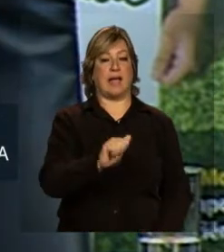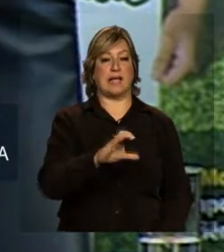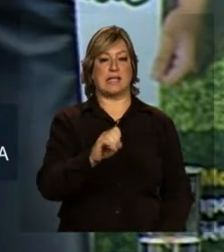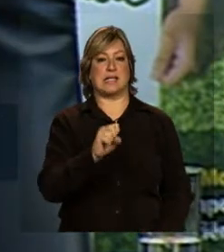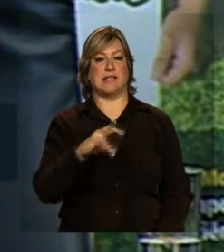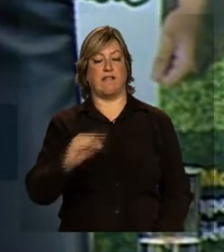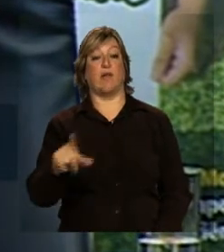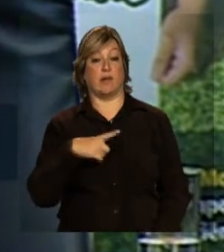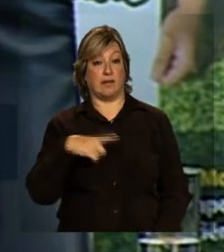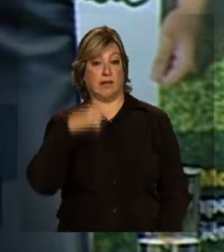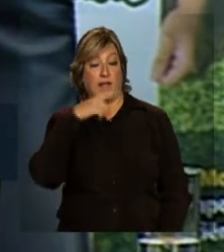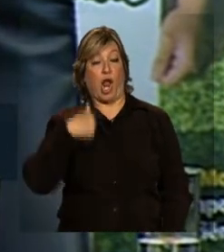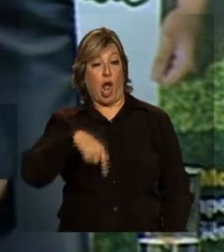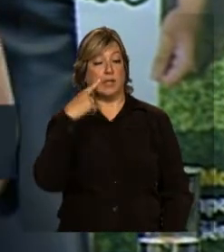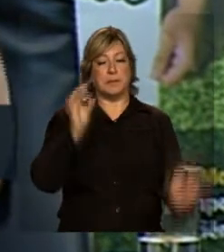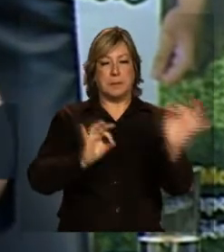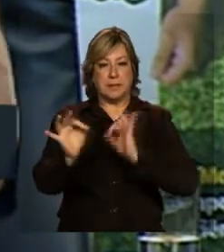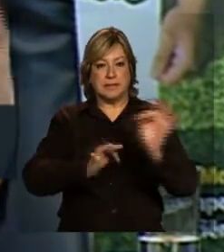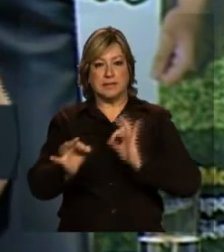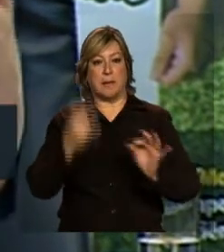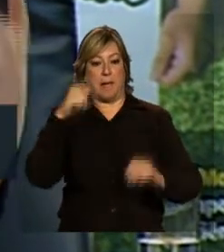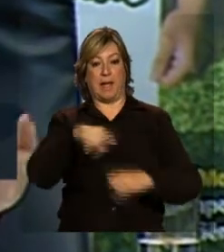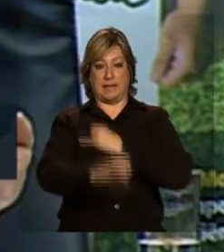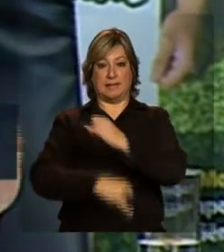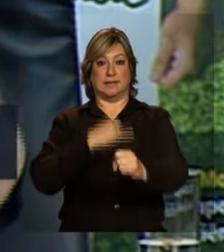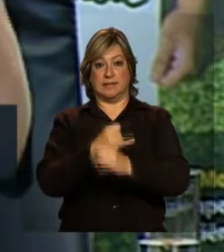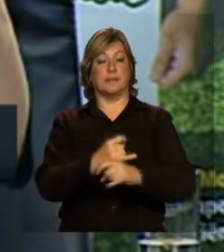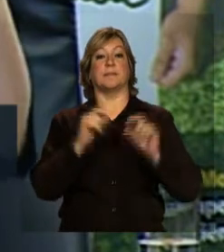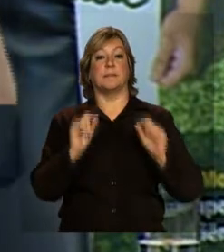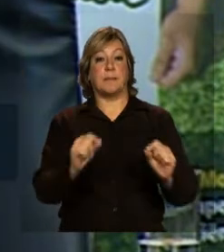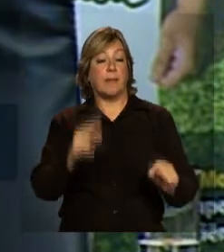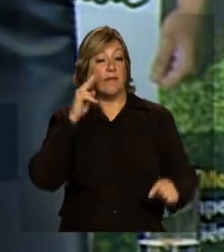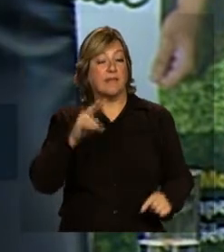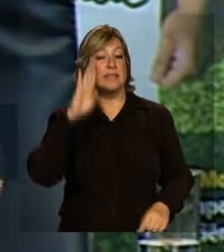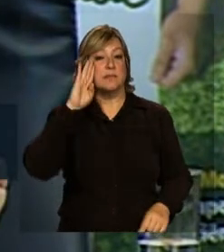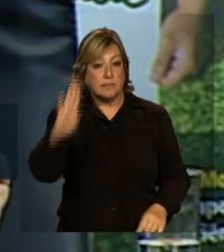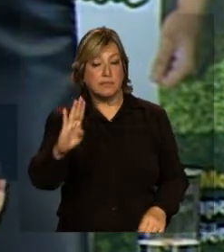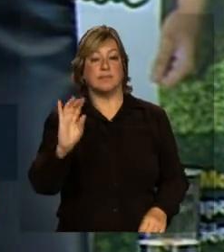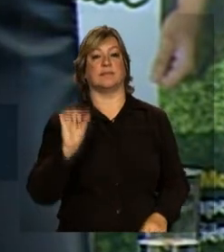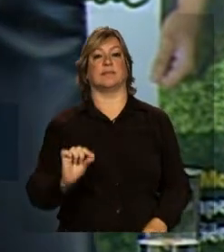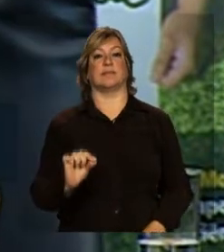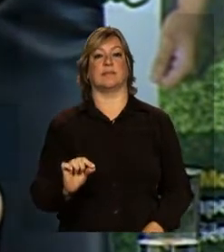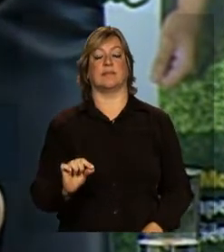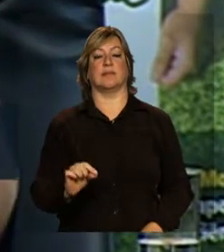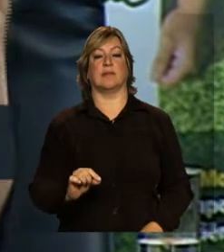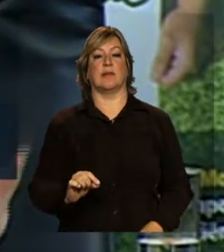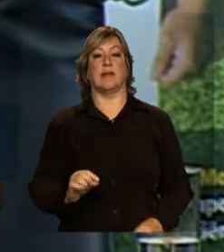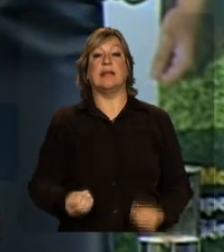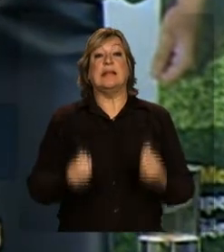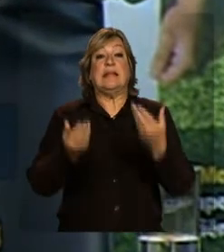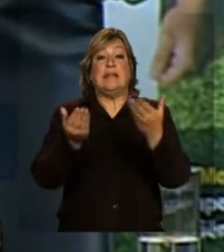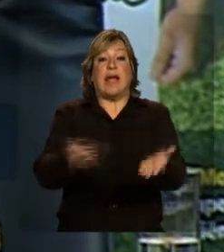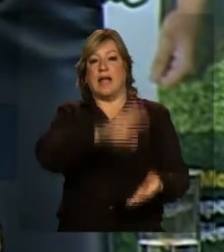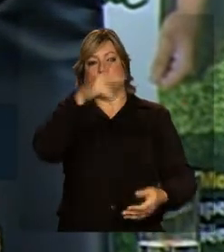a acessibilidade que nós planejamos para o portal do Pronatec, visa justamente